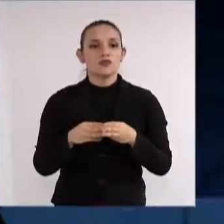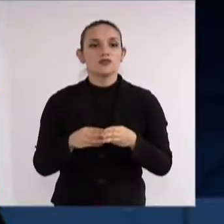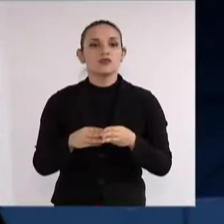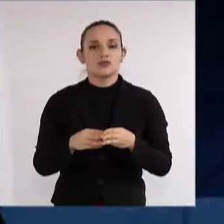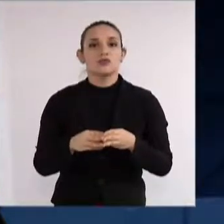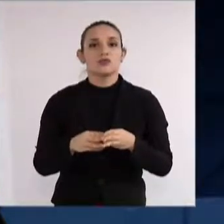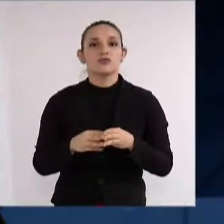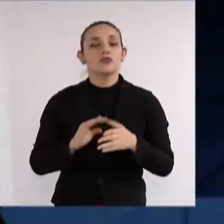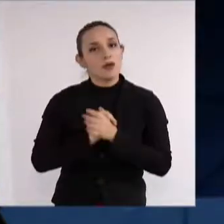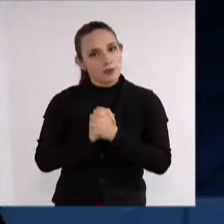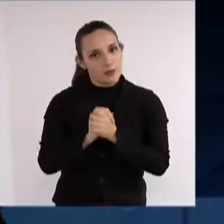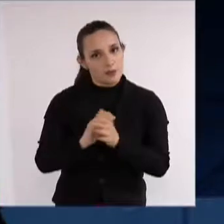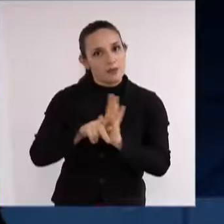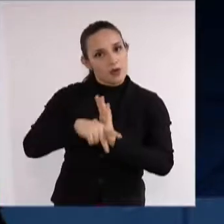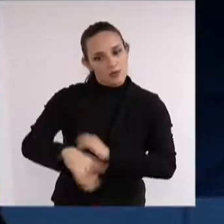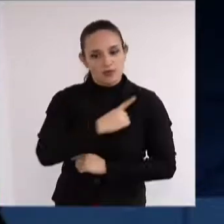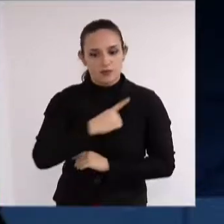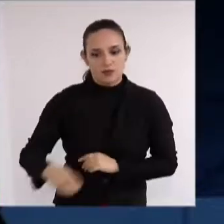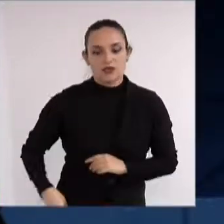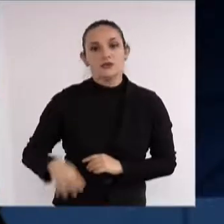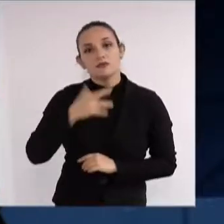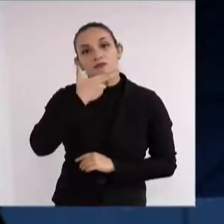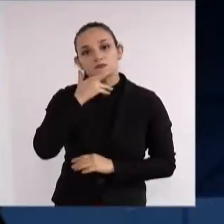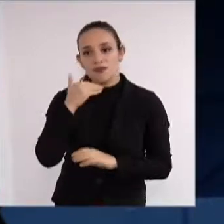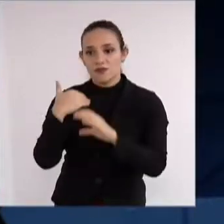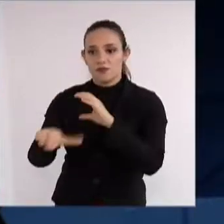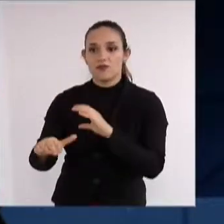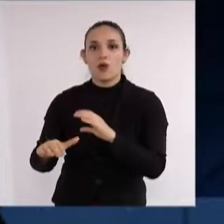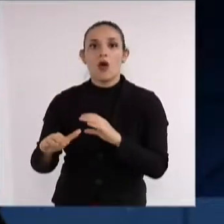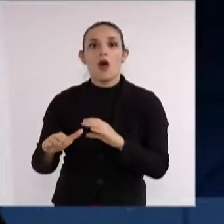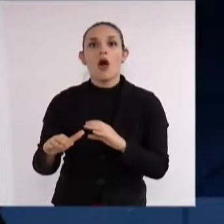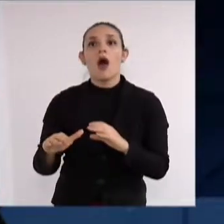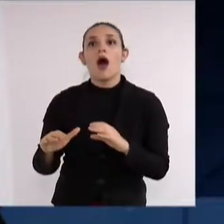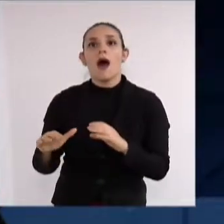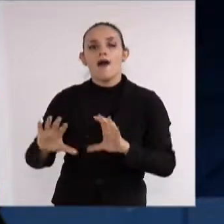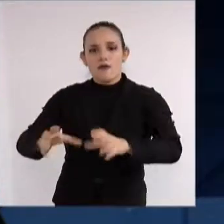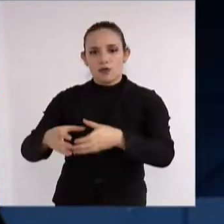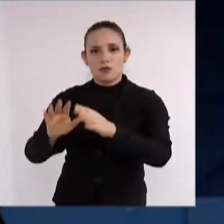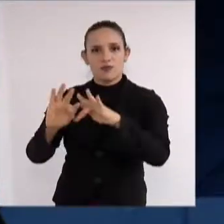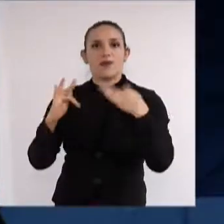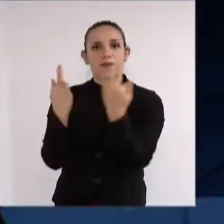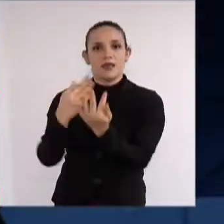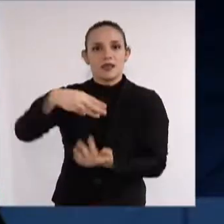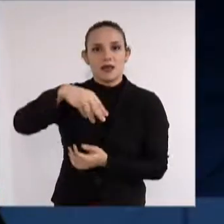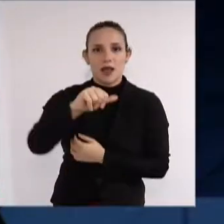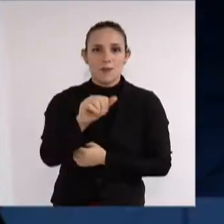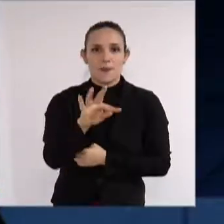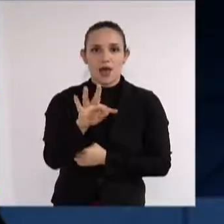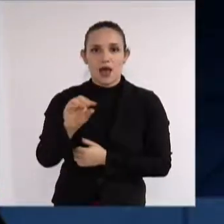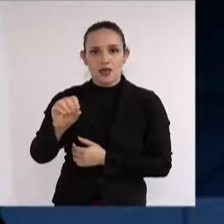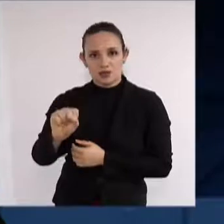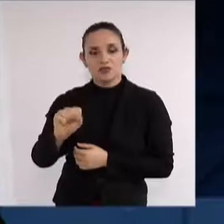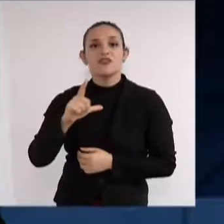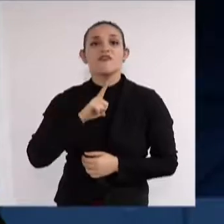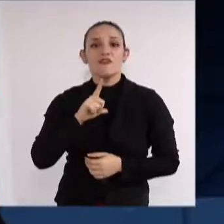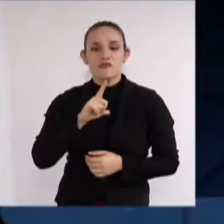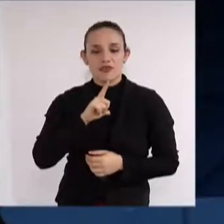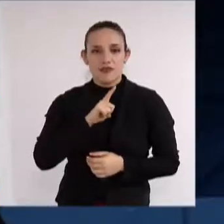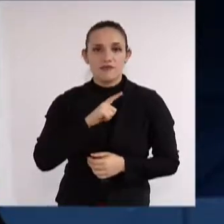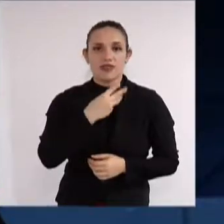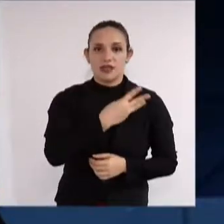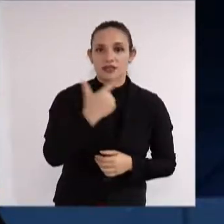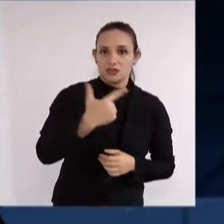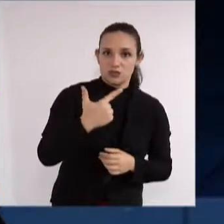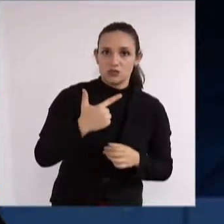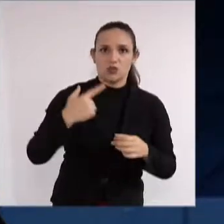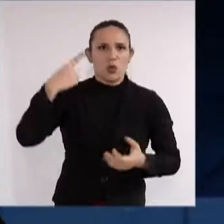deputado Renato Câmara, endereçado aos membros e pioneiros da família Matos, pela realização do 30º Encontro Regional